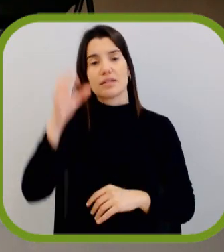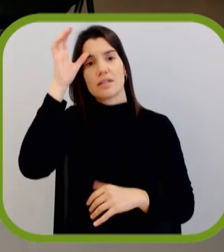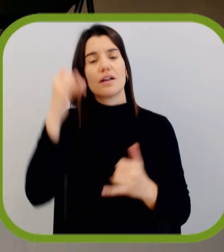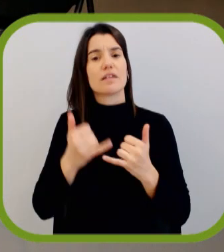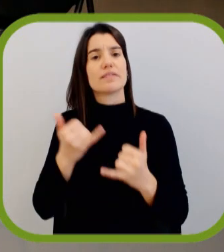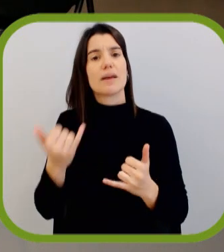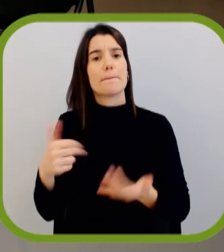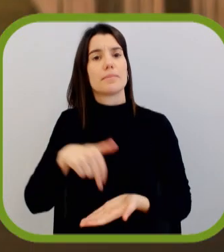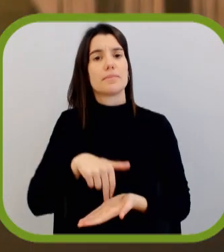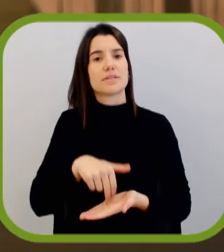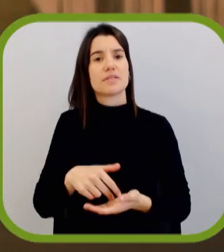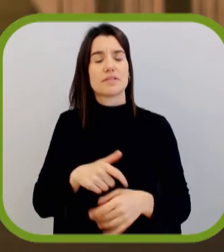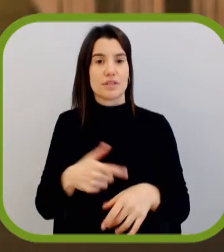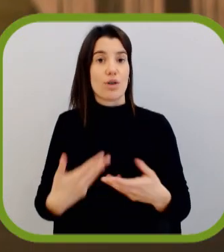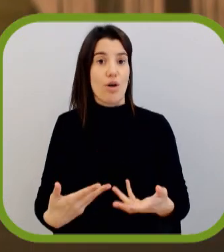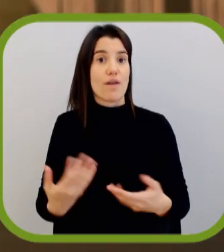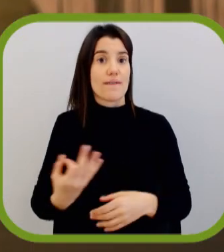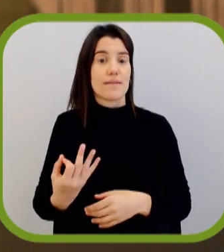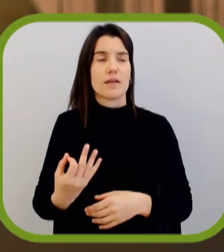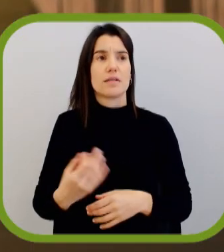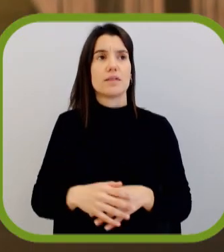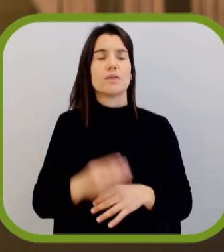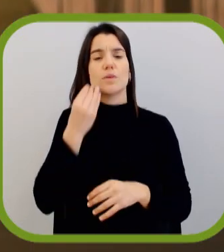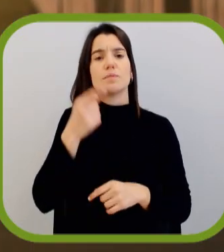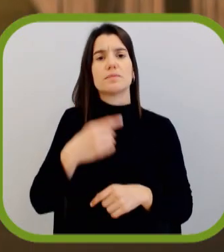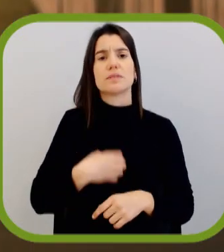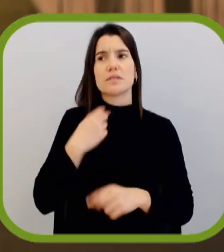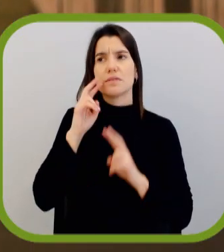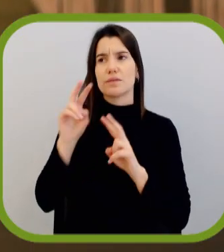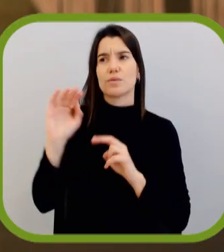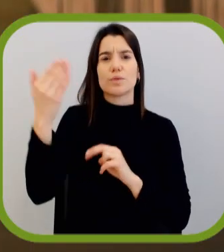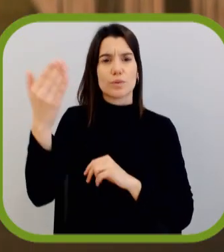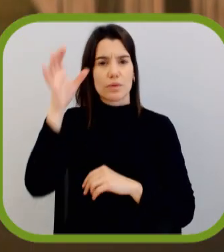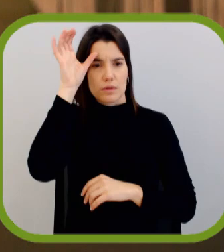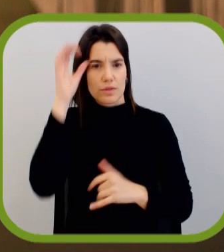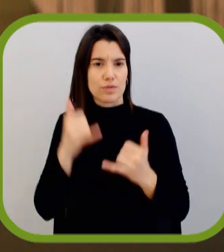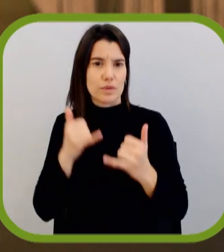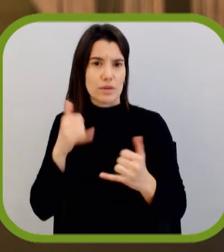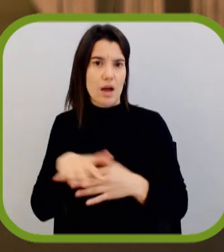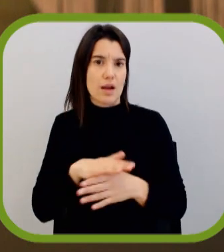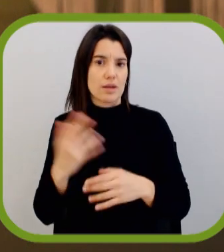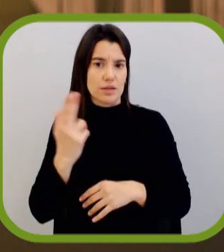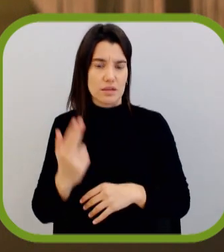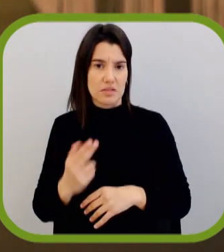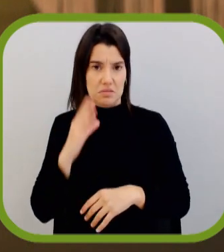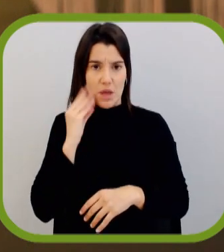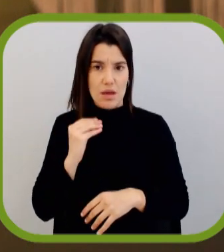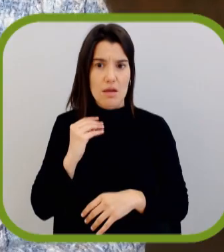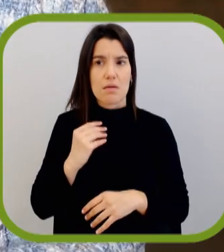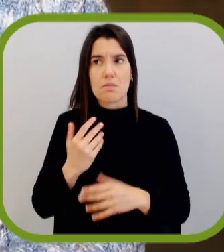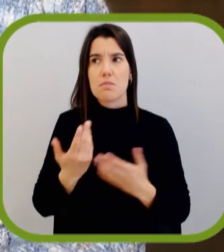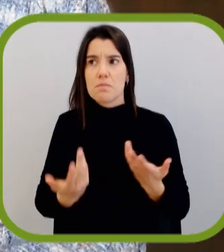presença da inteligência artificial na atualidade. Como é que vê o futuro da inteligência artificial no meio artístico?